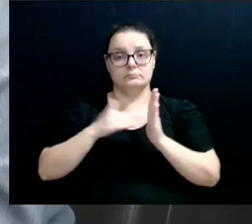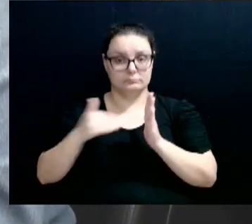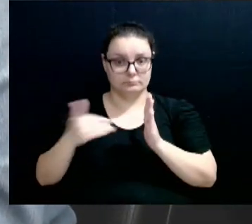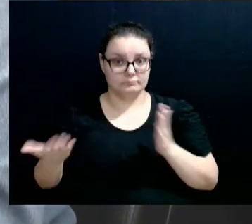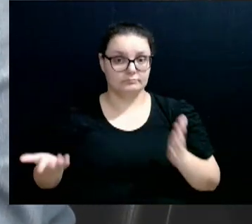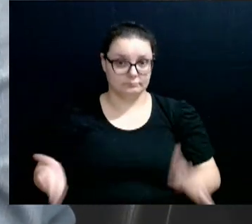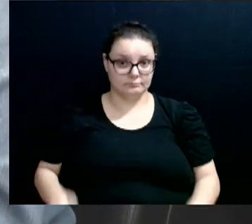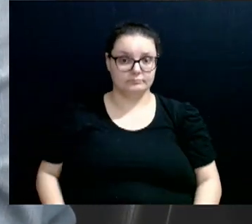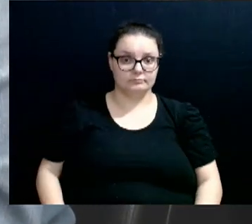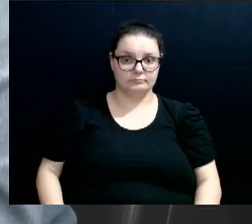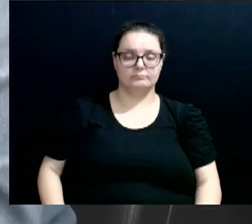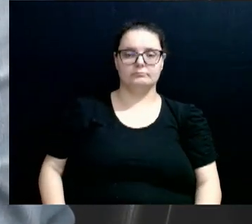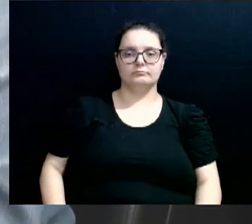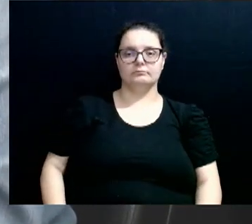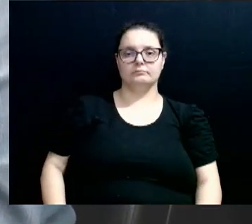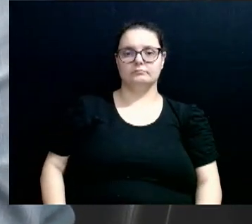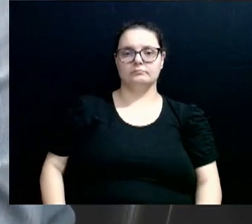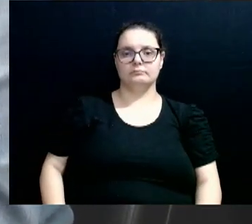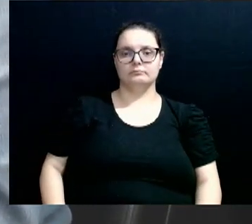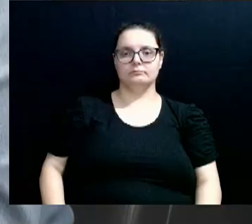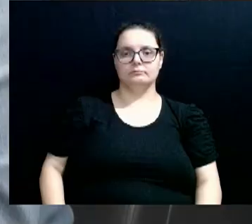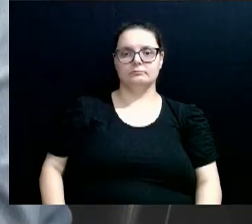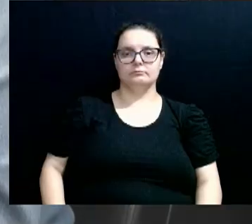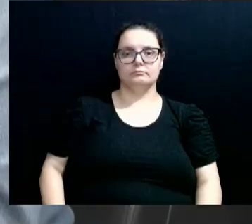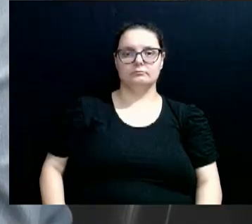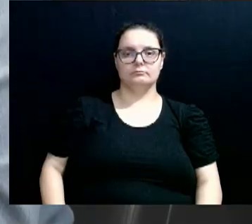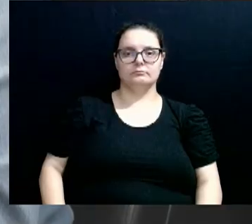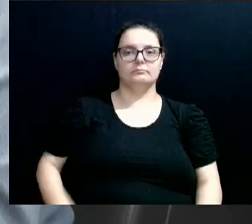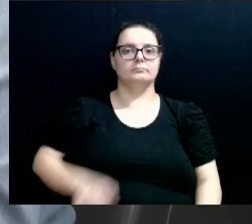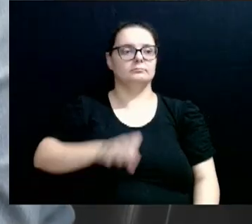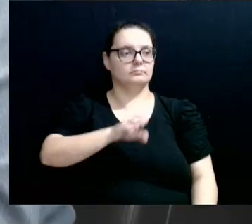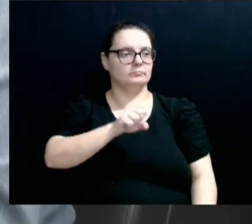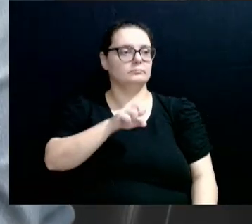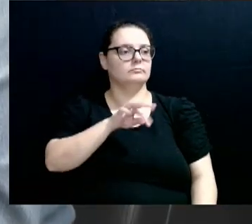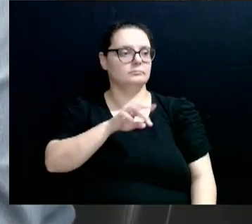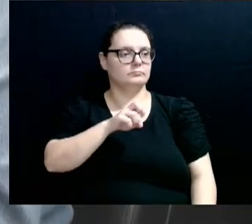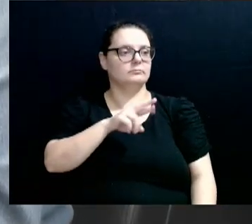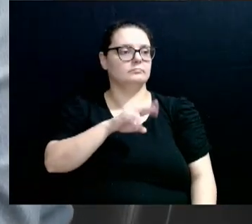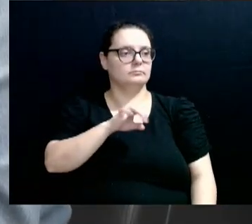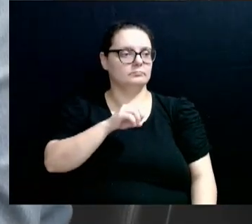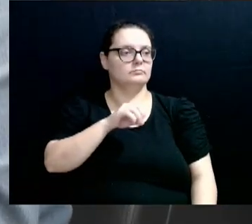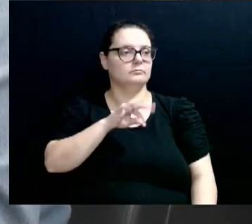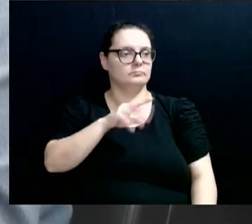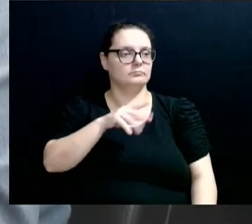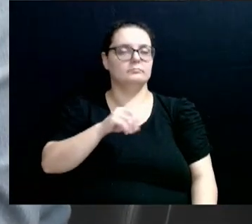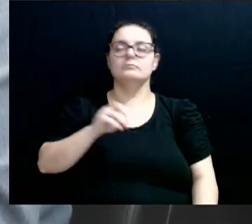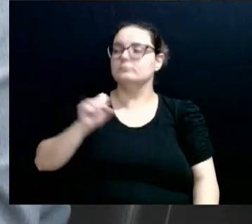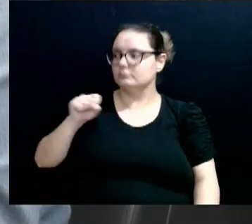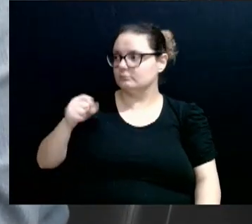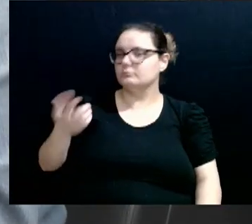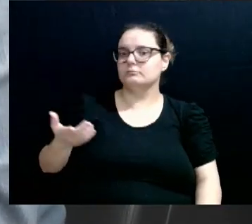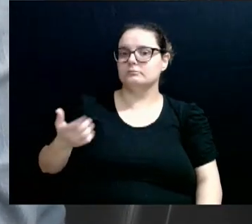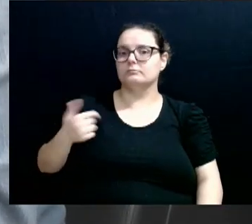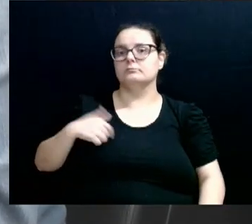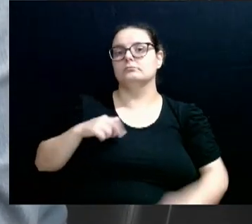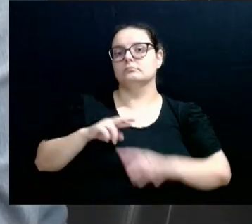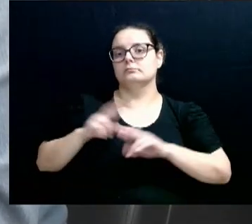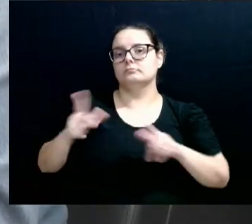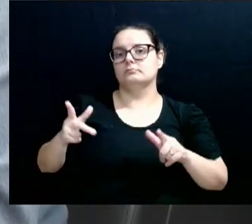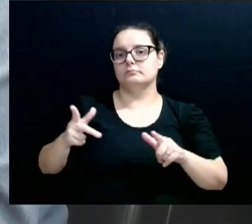que É uma questão de estereótipo, né? De estereótipo, exato. Tá. Eu acho que eu tô um pouco fora desse esquadro, vamos dizer.